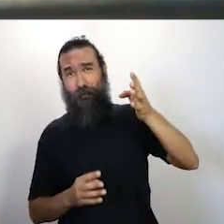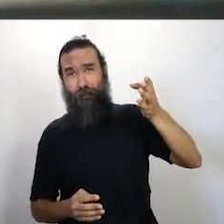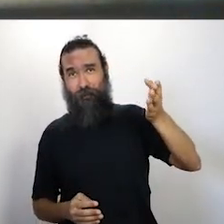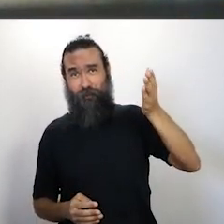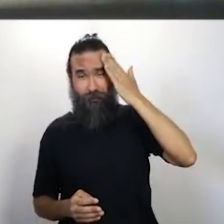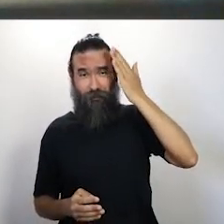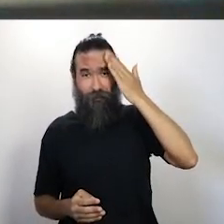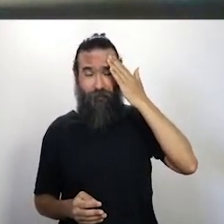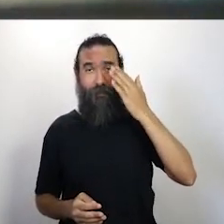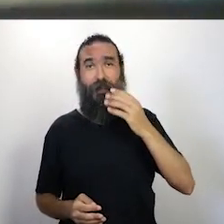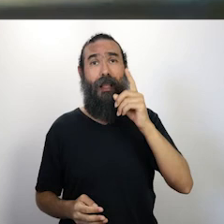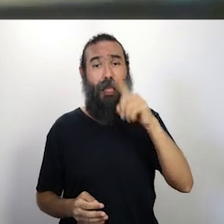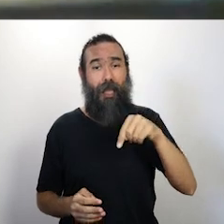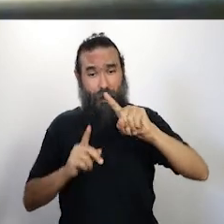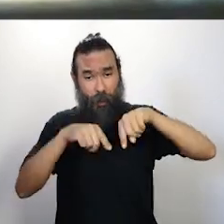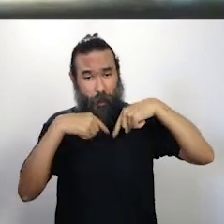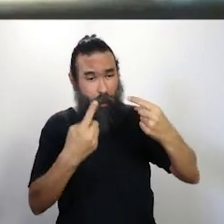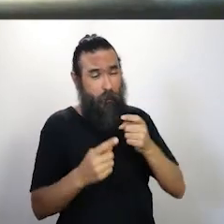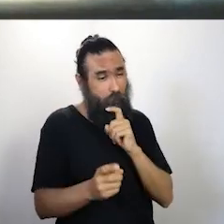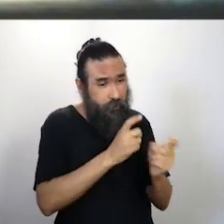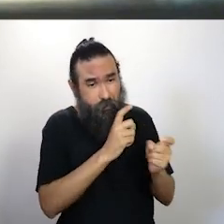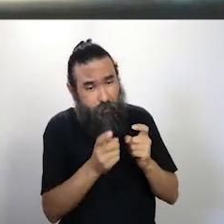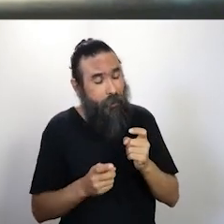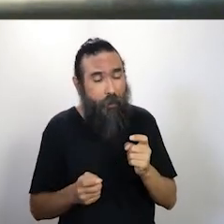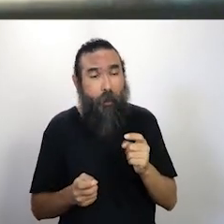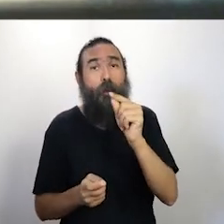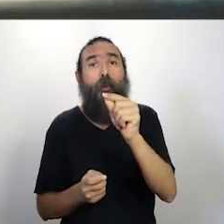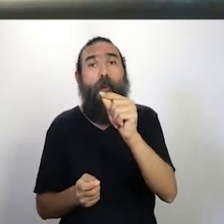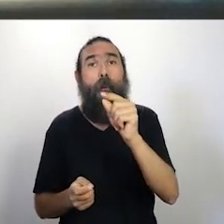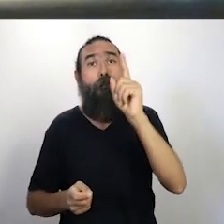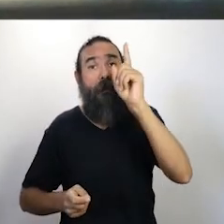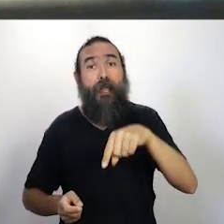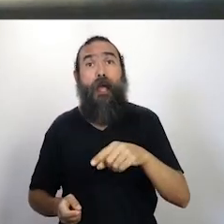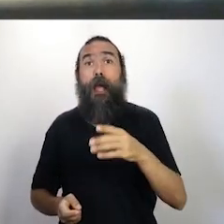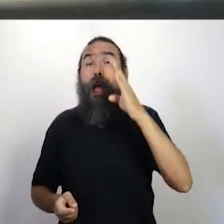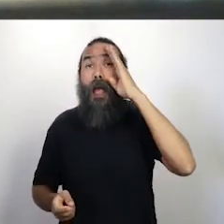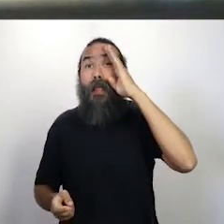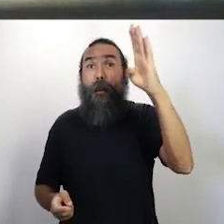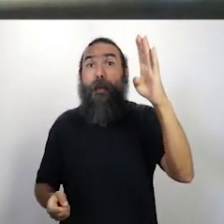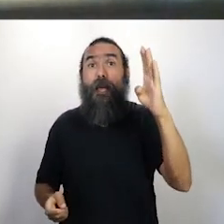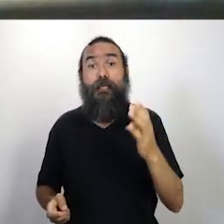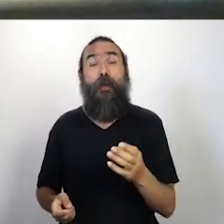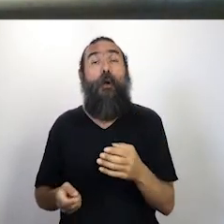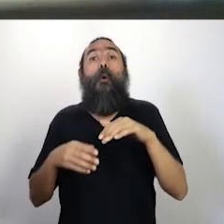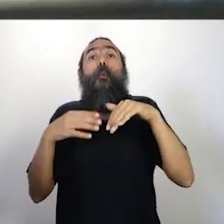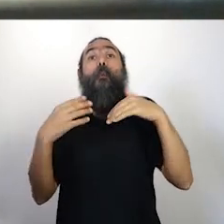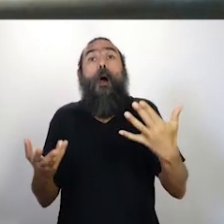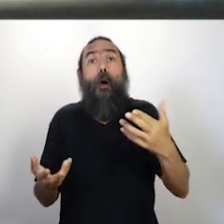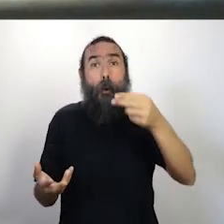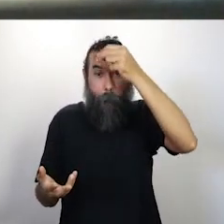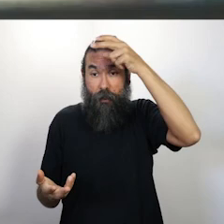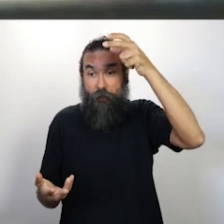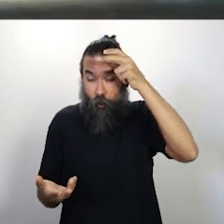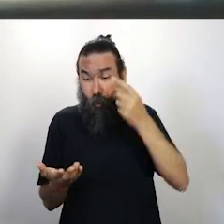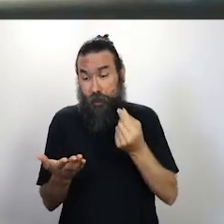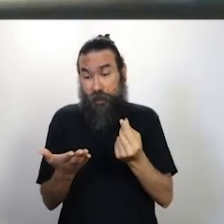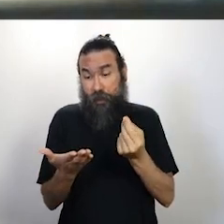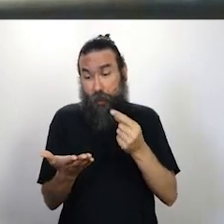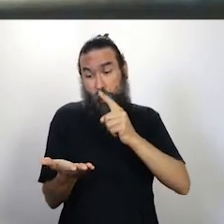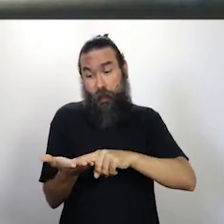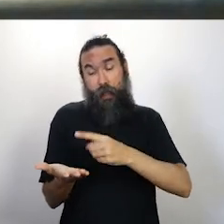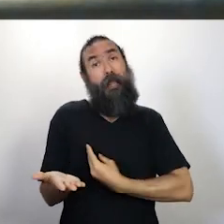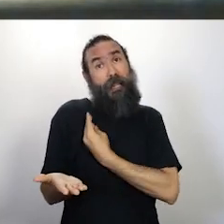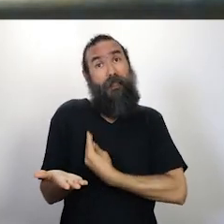tratado é que de acordo com a quantidade de dinheiro o município ou o estado vai destinar